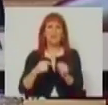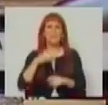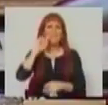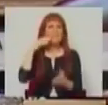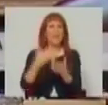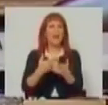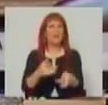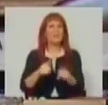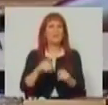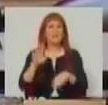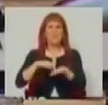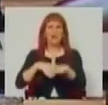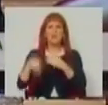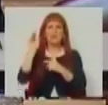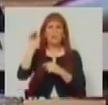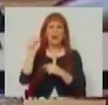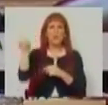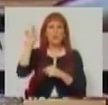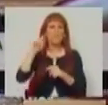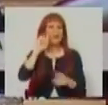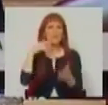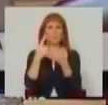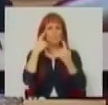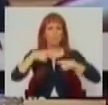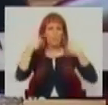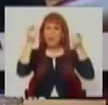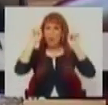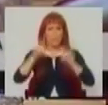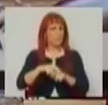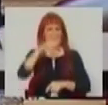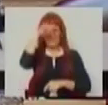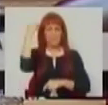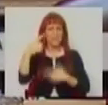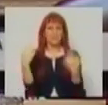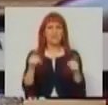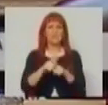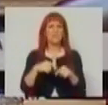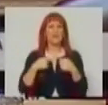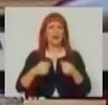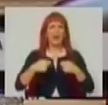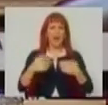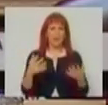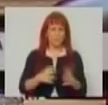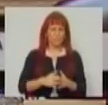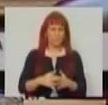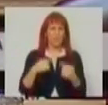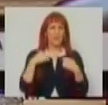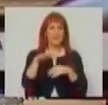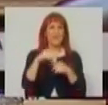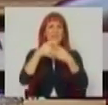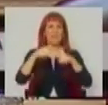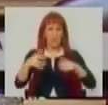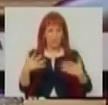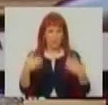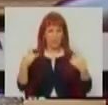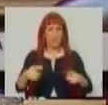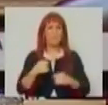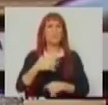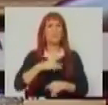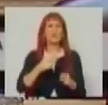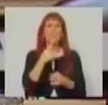aquilo que estava a fazer ao novo banco não era uma garantia pública, muito dificilmente iria ser gasto. Temos um cenário diferente hoje. E